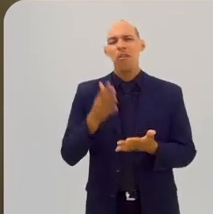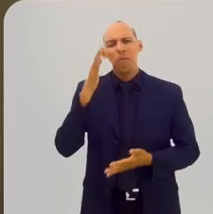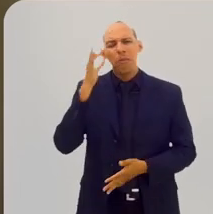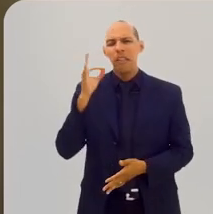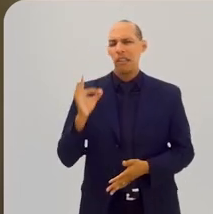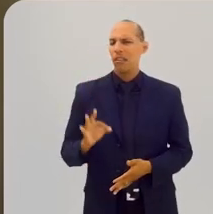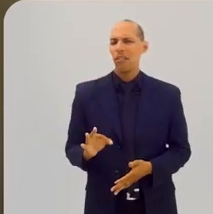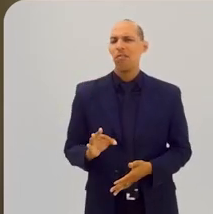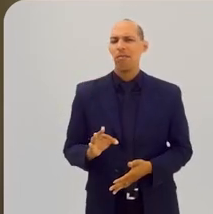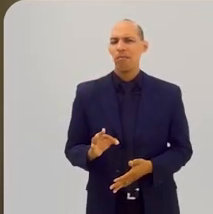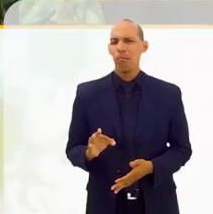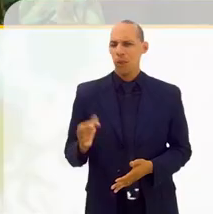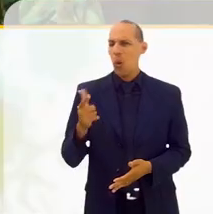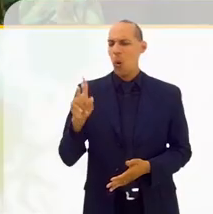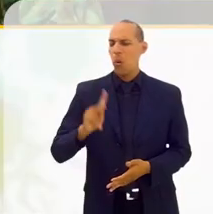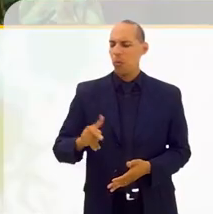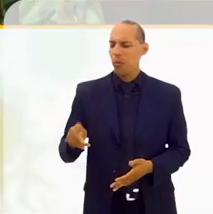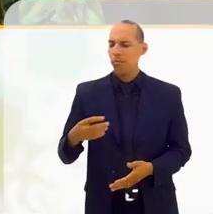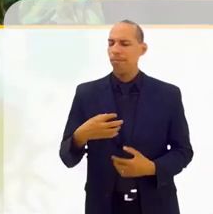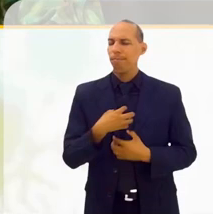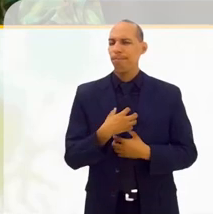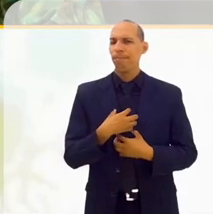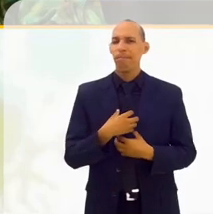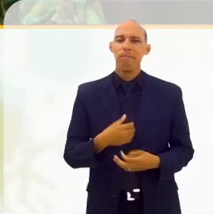também uma incompreensão de outro